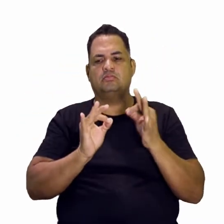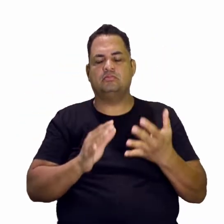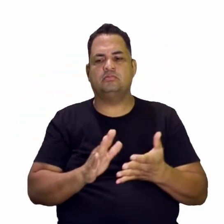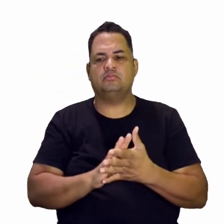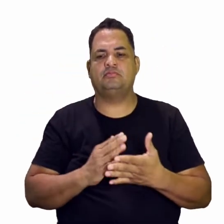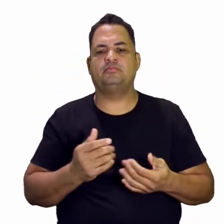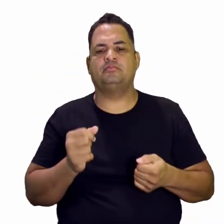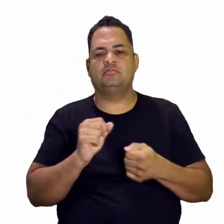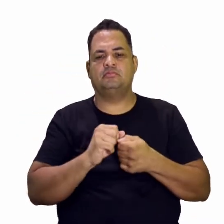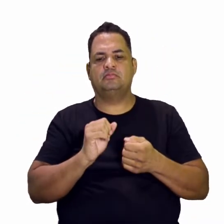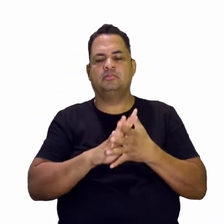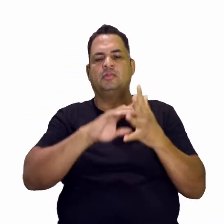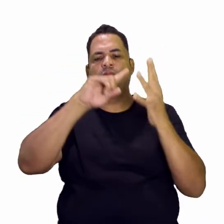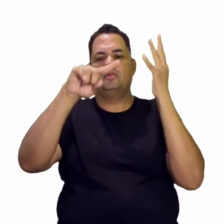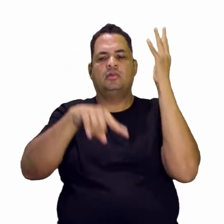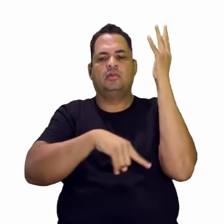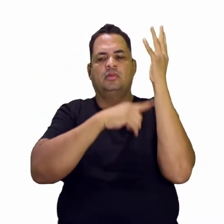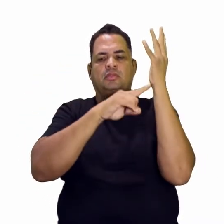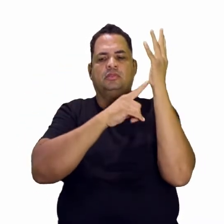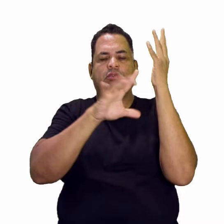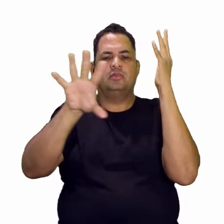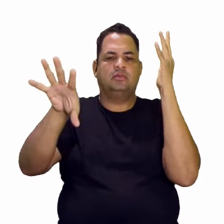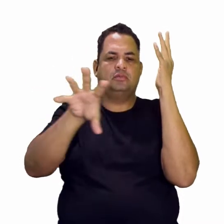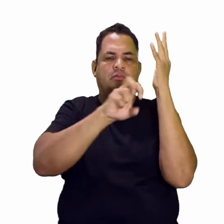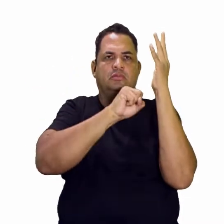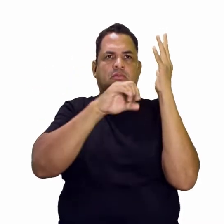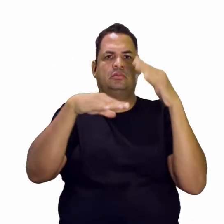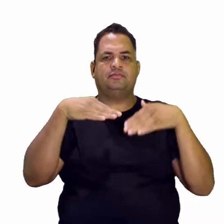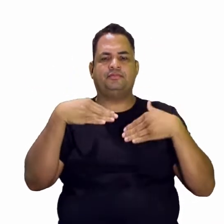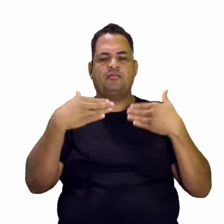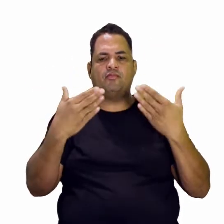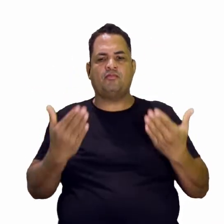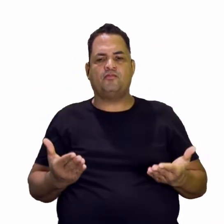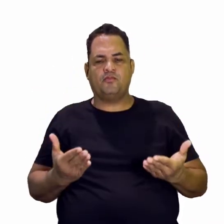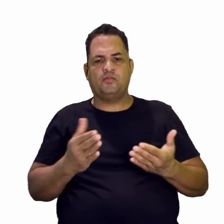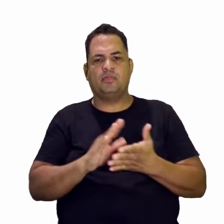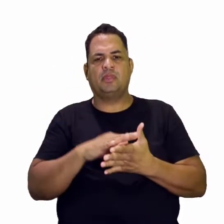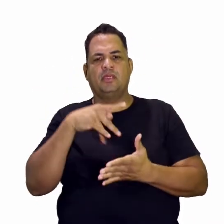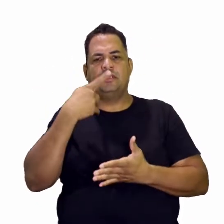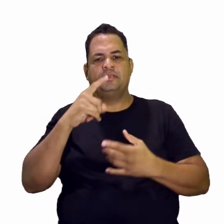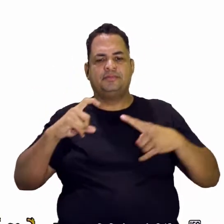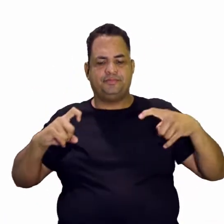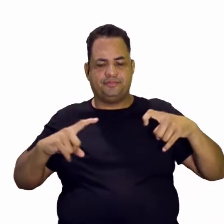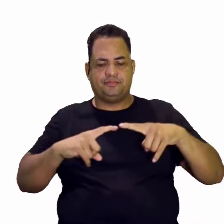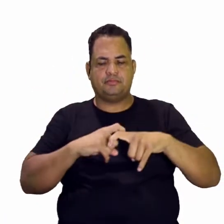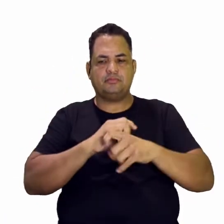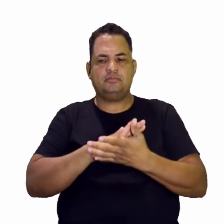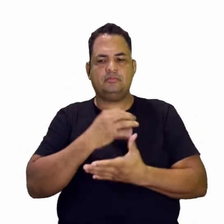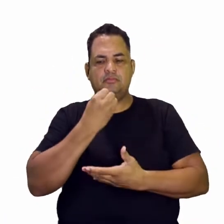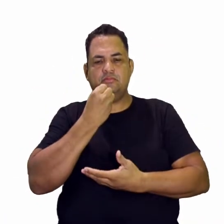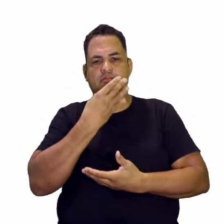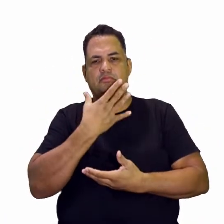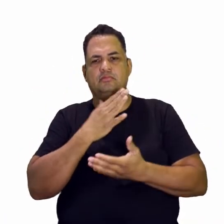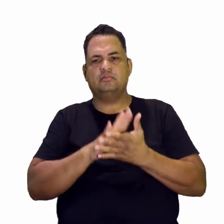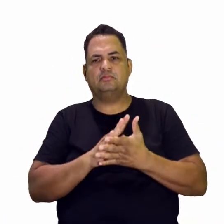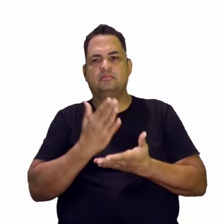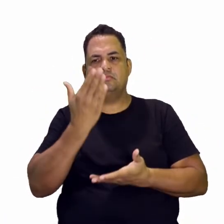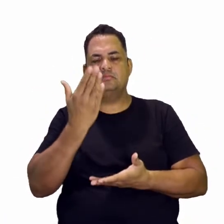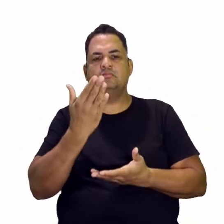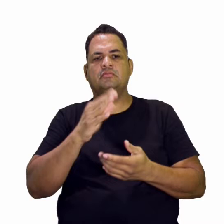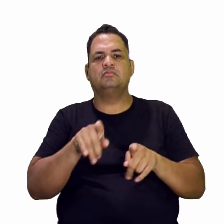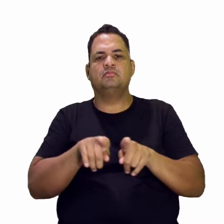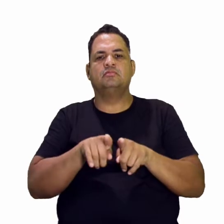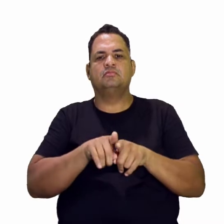né? Para fazer o processo de fotossíntese. Então, quando a gente fala em bactérias do bem, nós estamos falando dessas